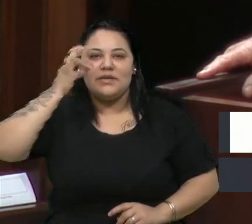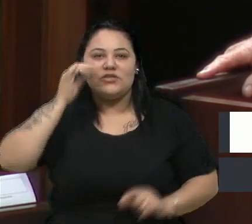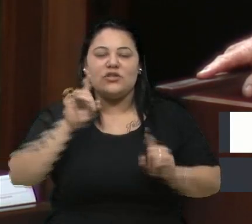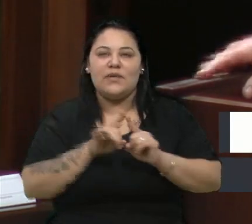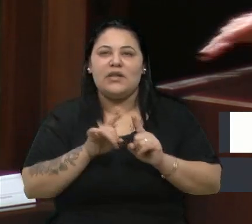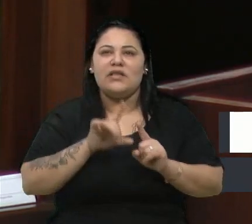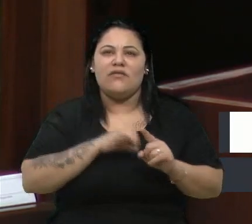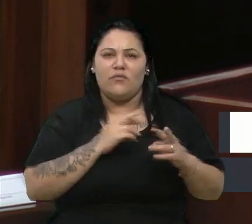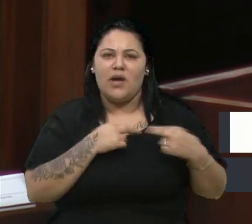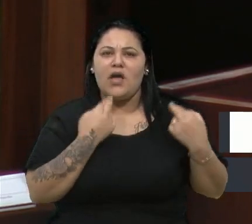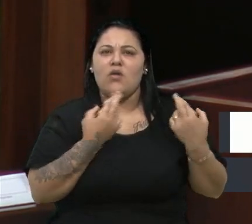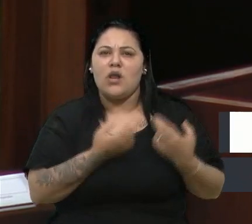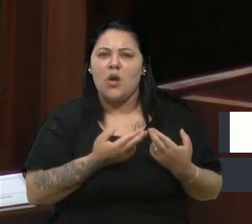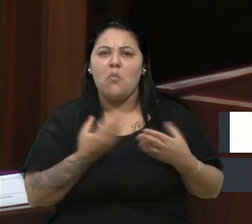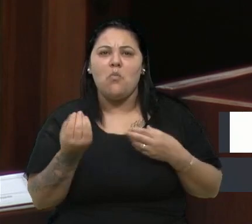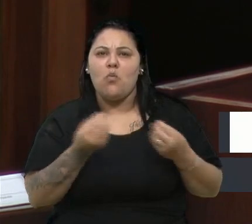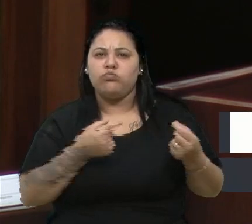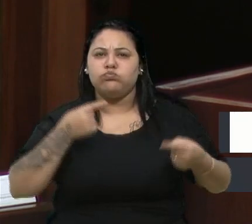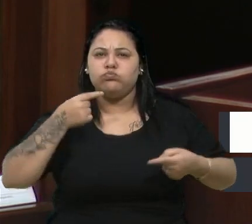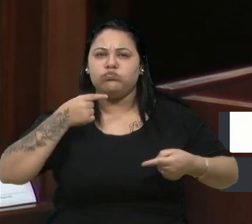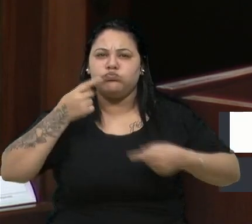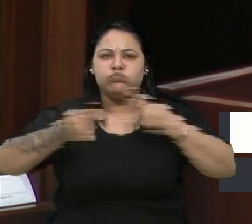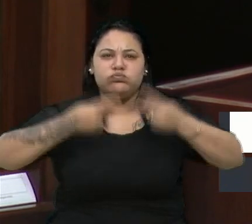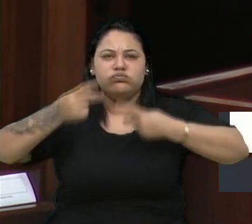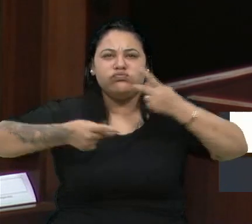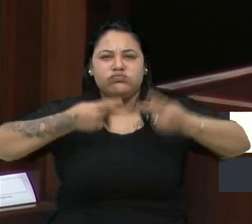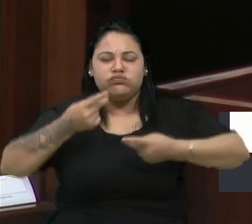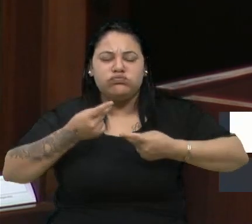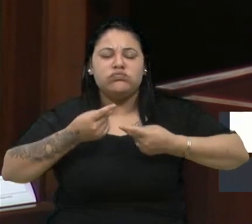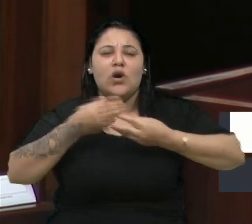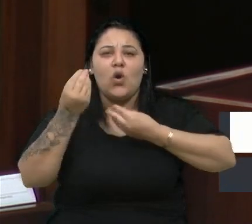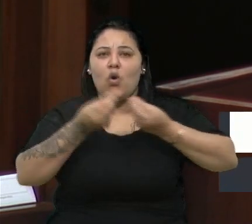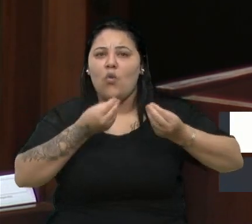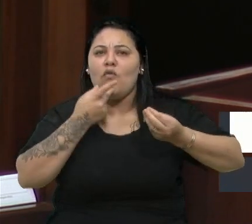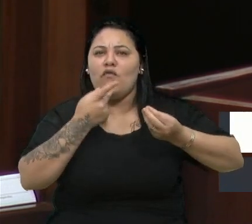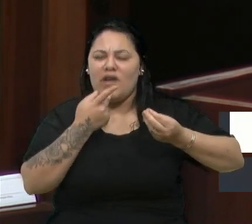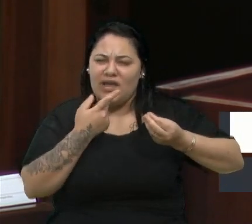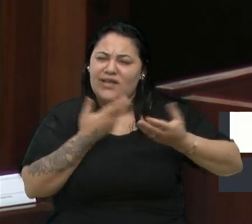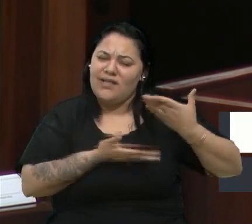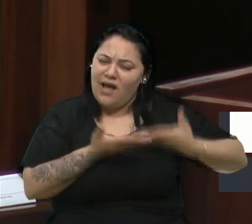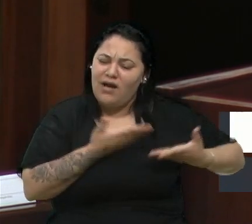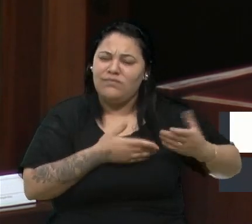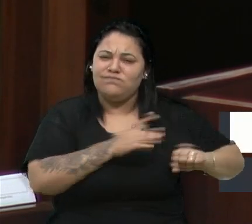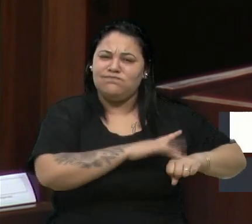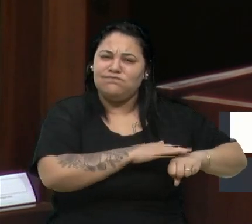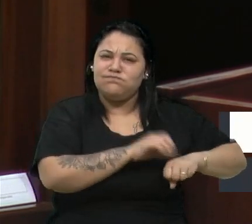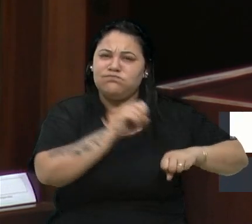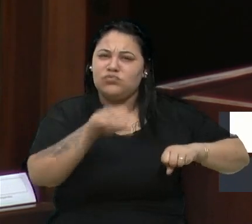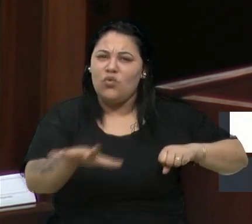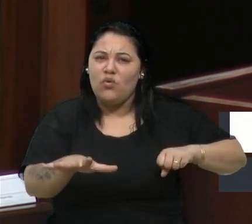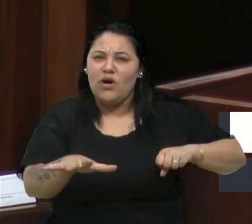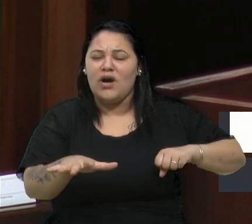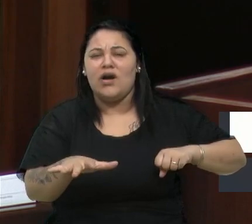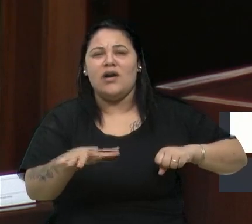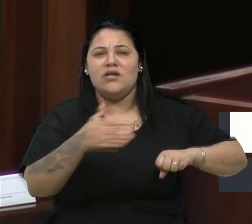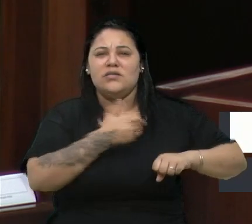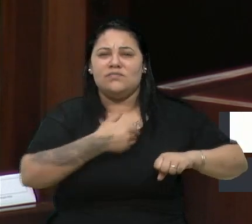e como disse, como se trata de saúde pública, de doenças, eu pretendo,